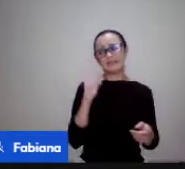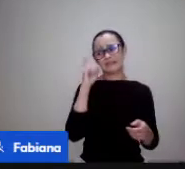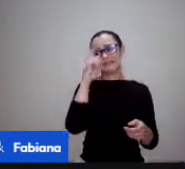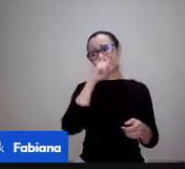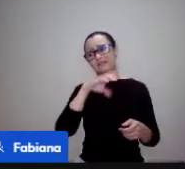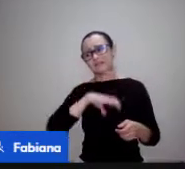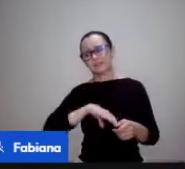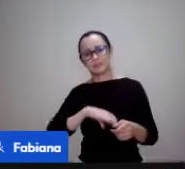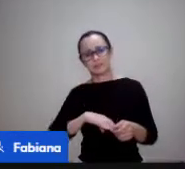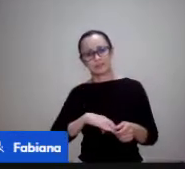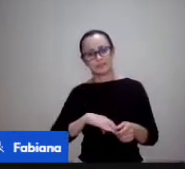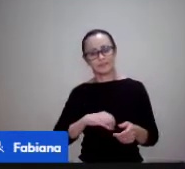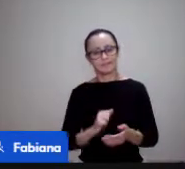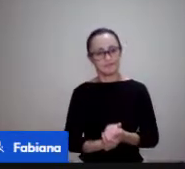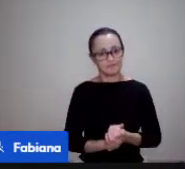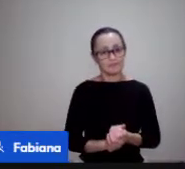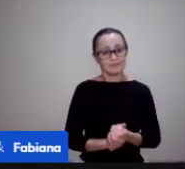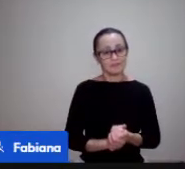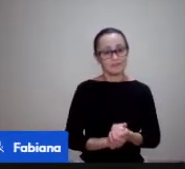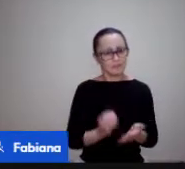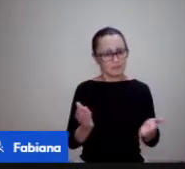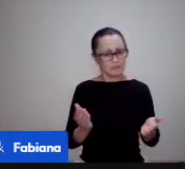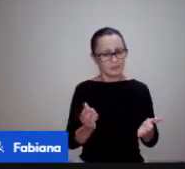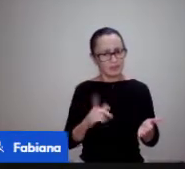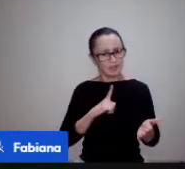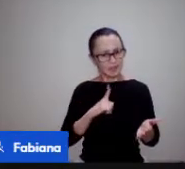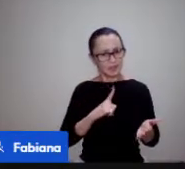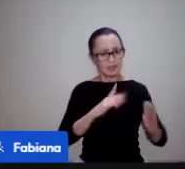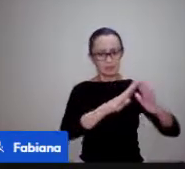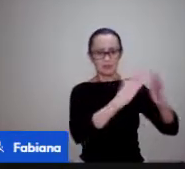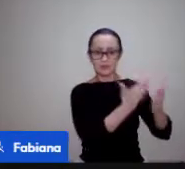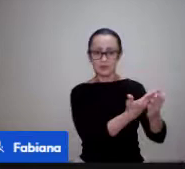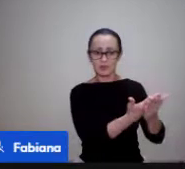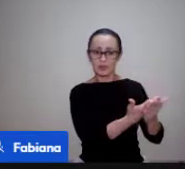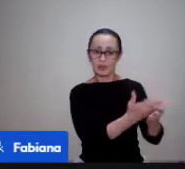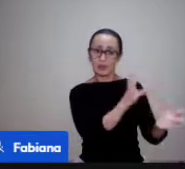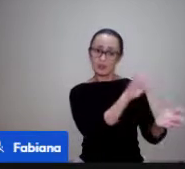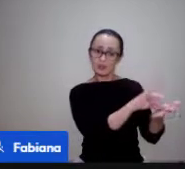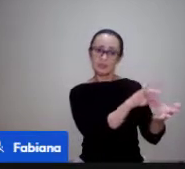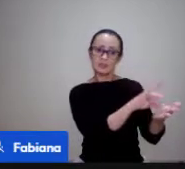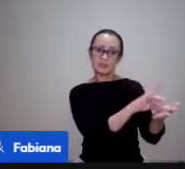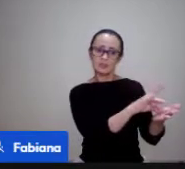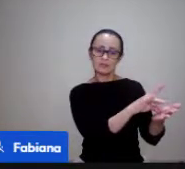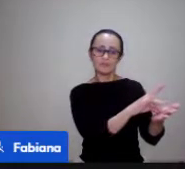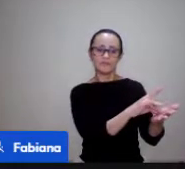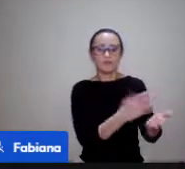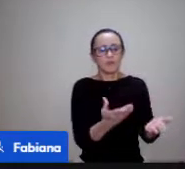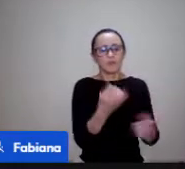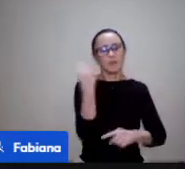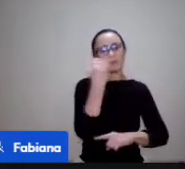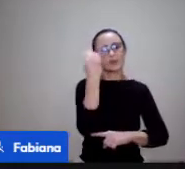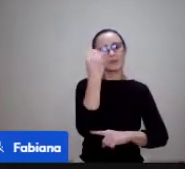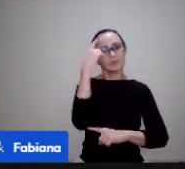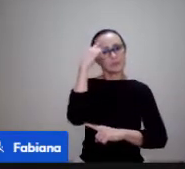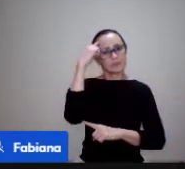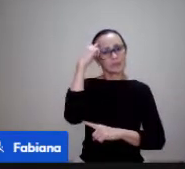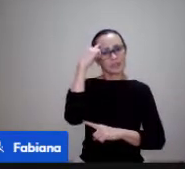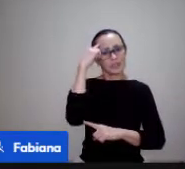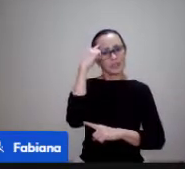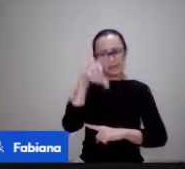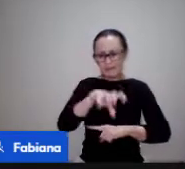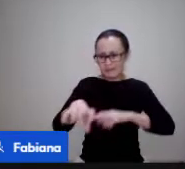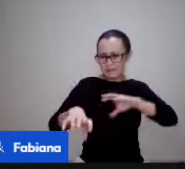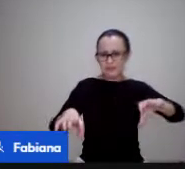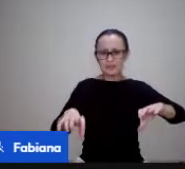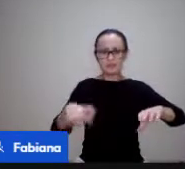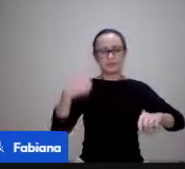Essas falas estão presentes na escola o tempo todo. É relevante pensarmos que a primeira ruptura é deste